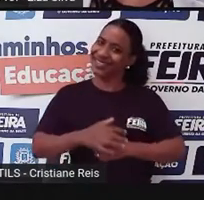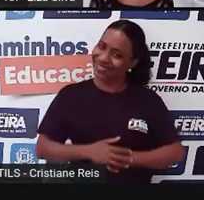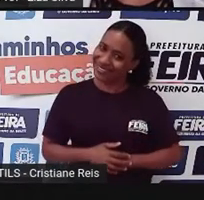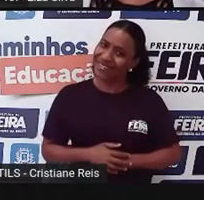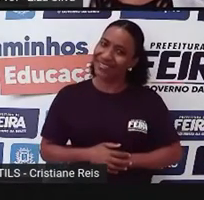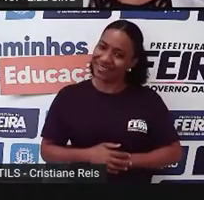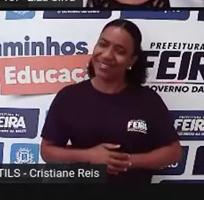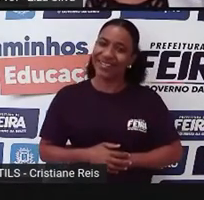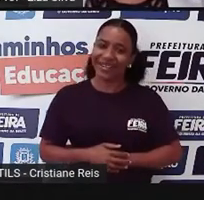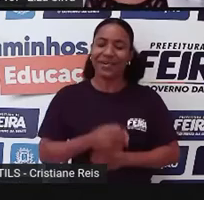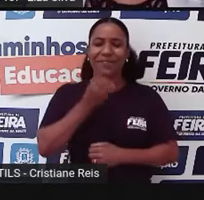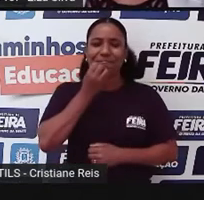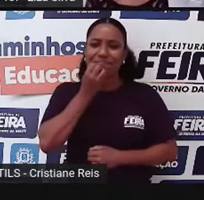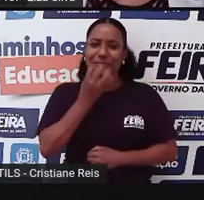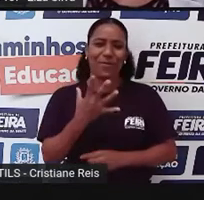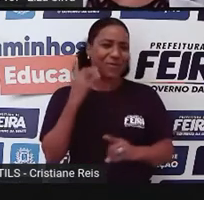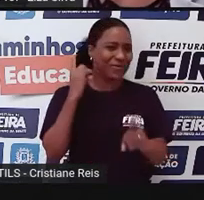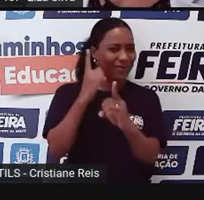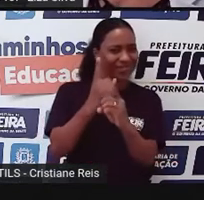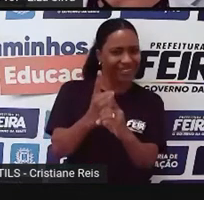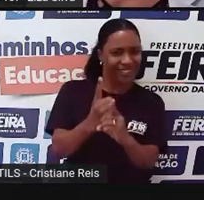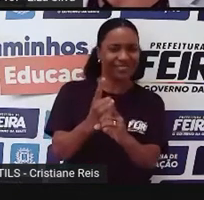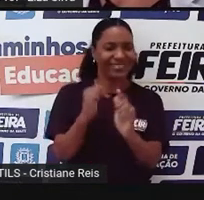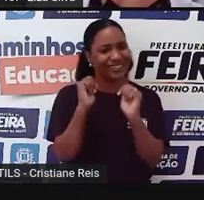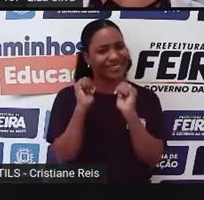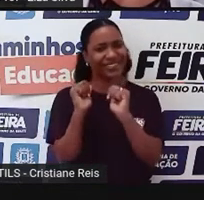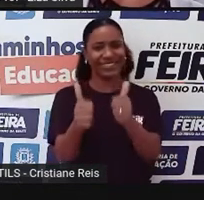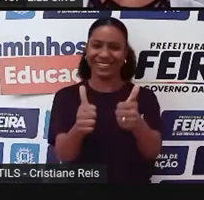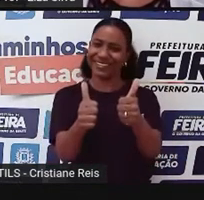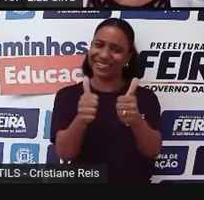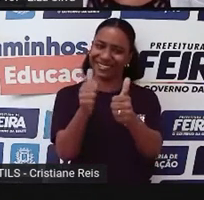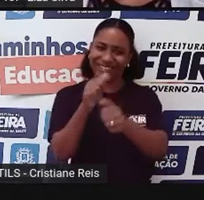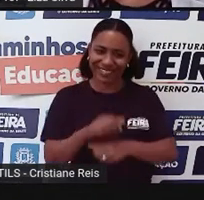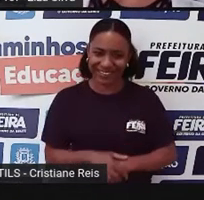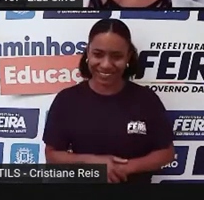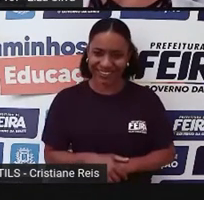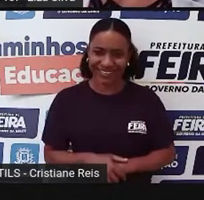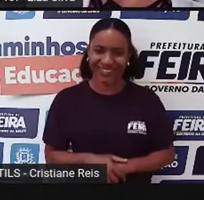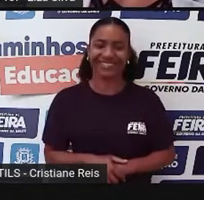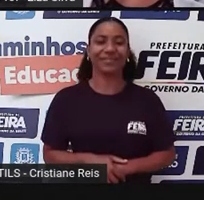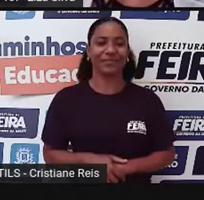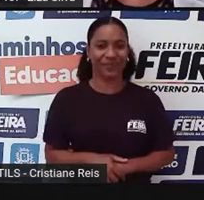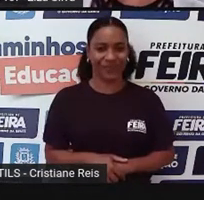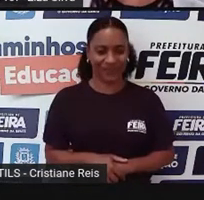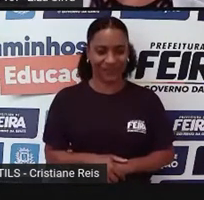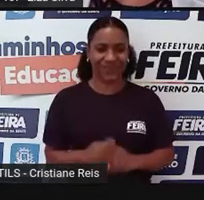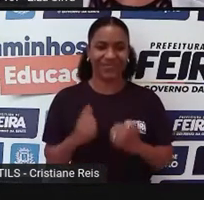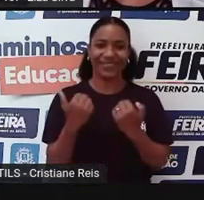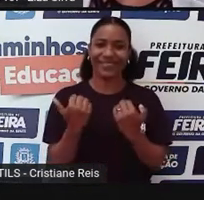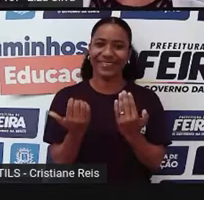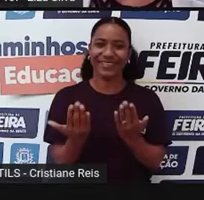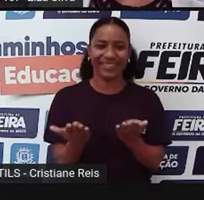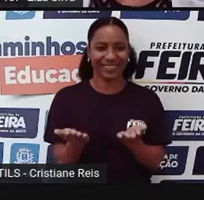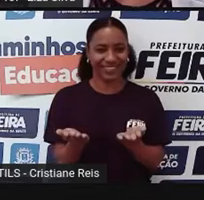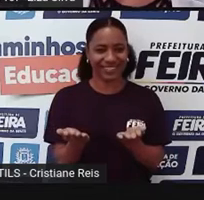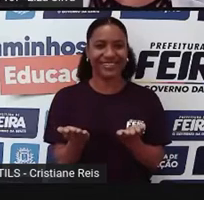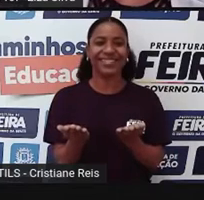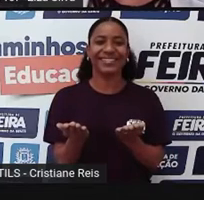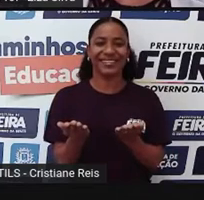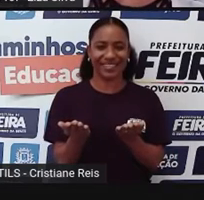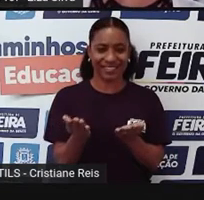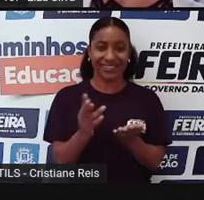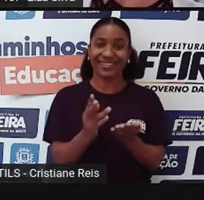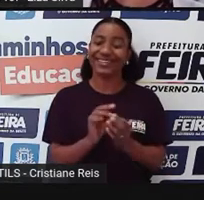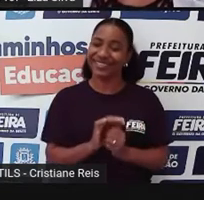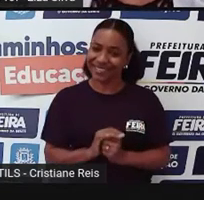or very well eu espero que vocês estejam muito bem welcam o our first english Words